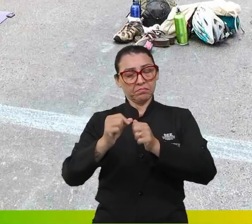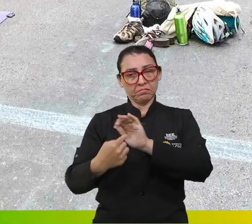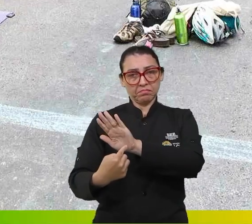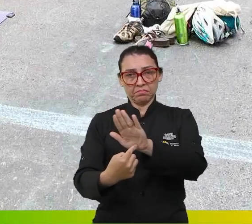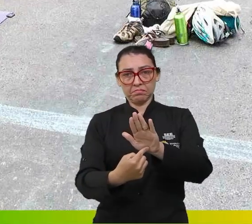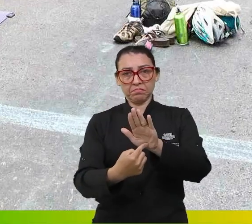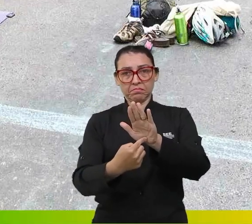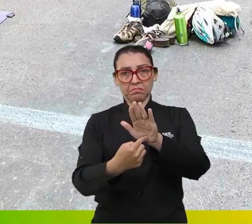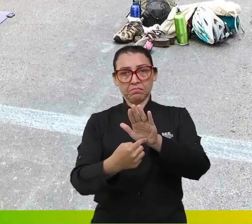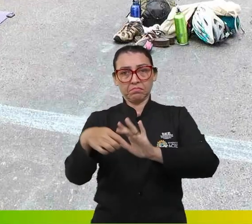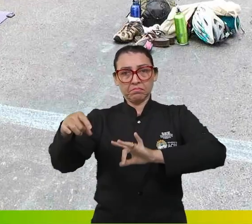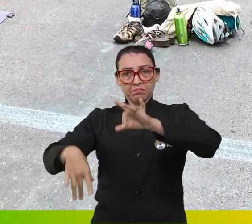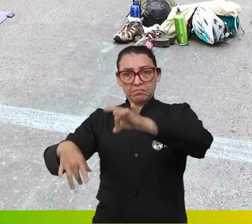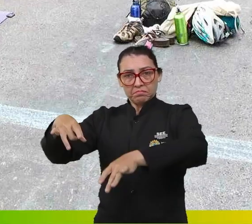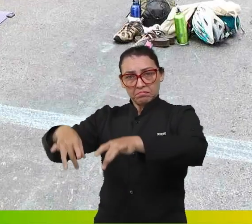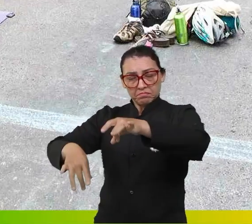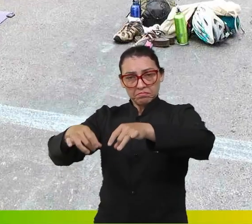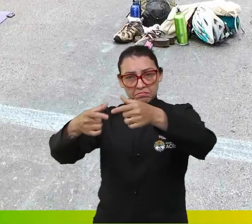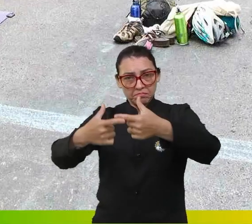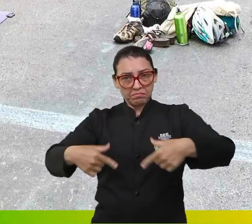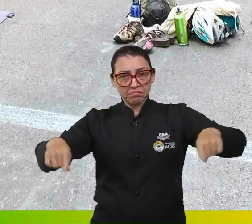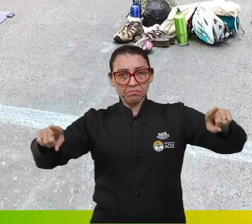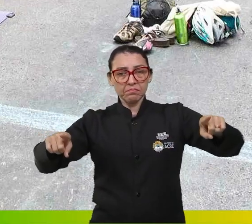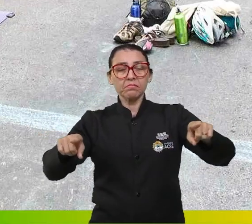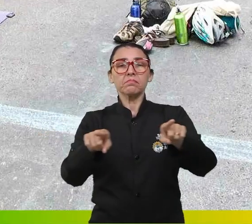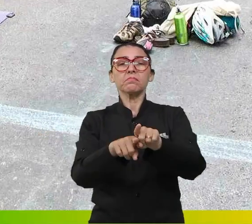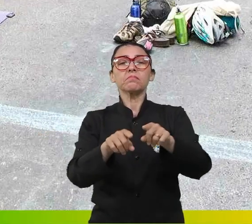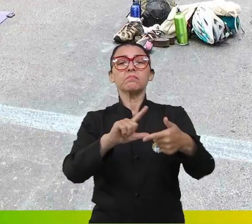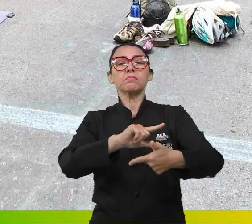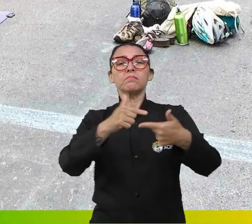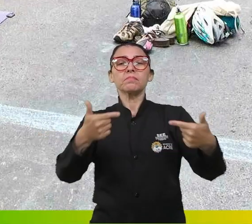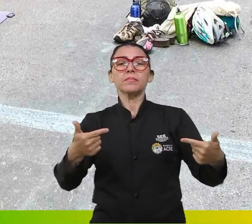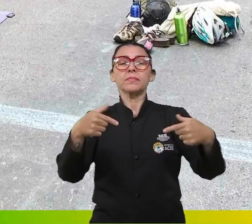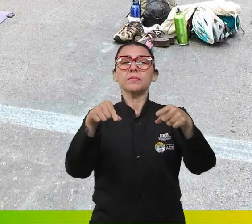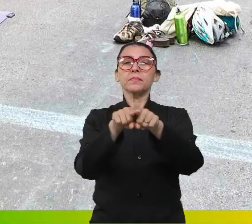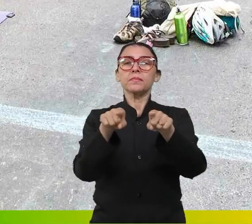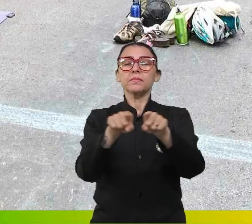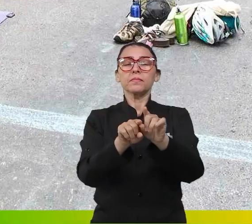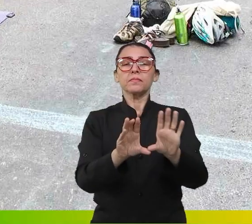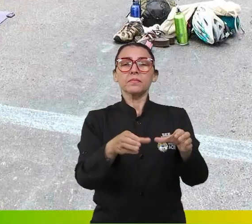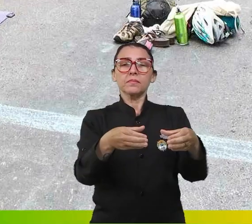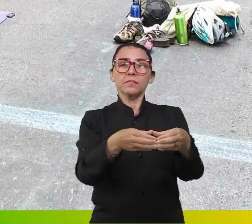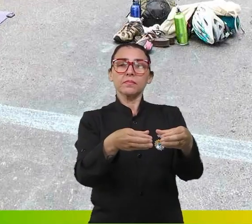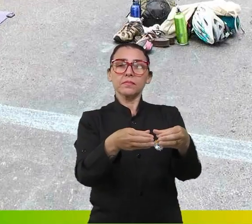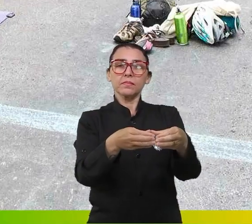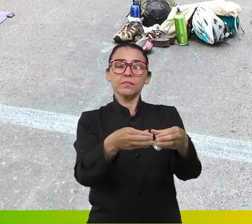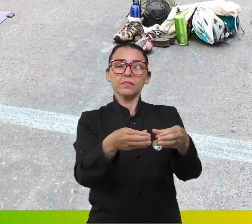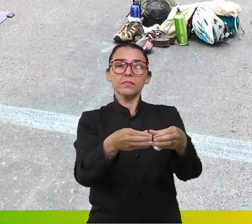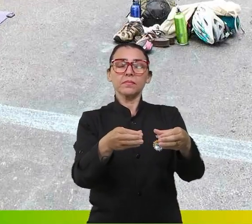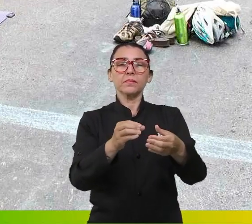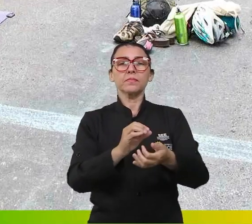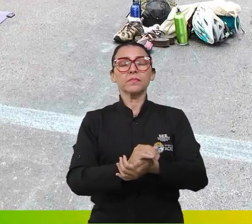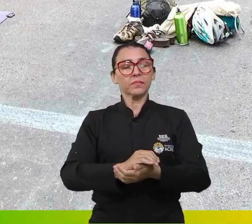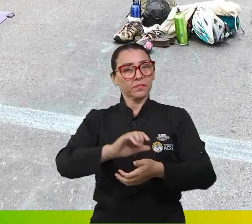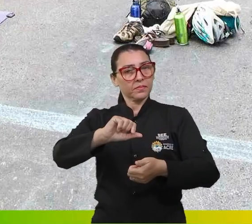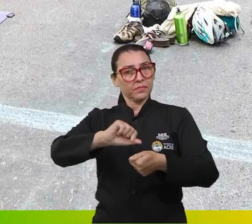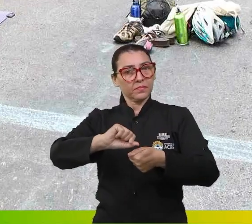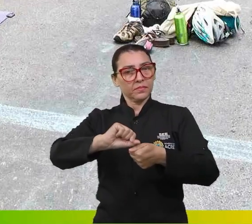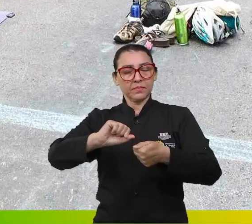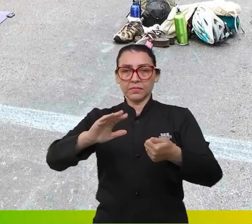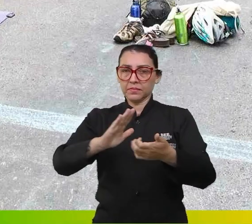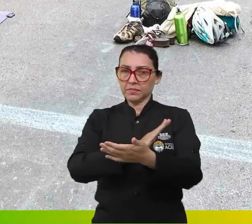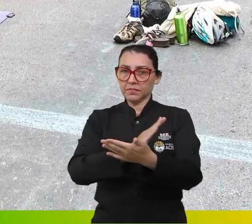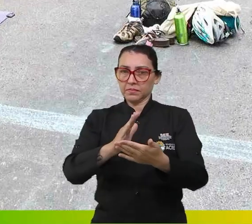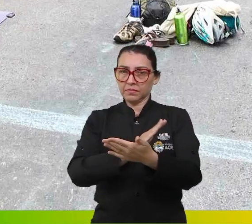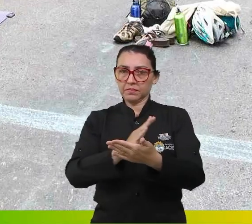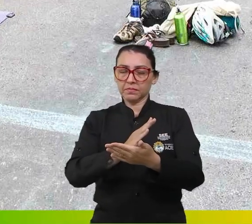abandona a lógica de uma apresentação tradicional. Geralmente, esses grupos, eles são grupos, né, que fazem ali algum tipo